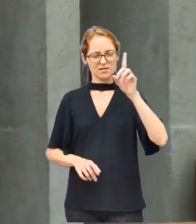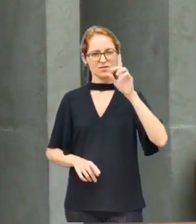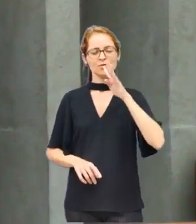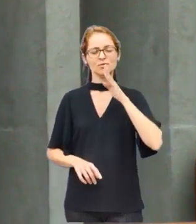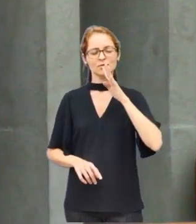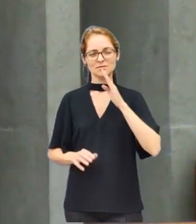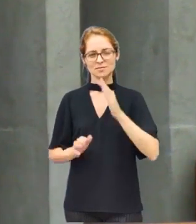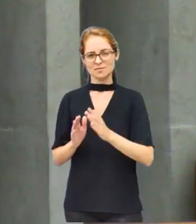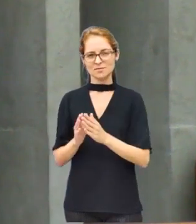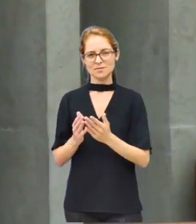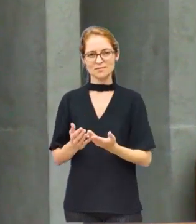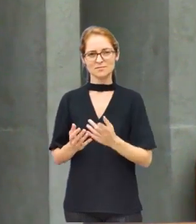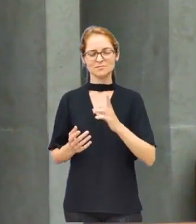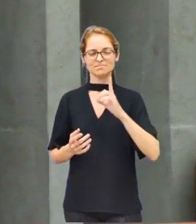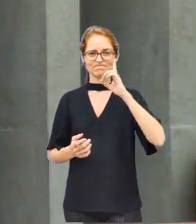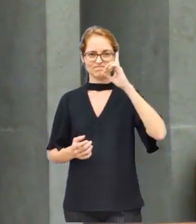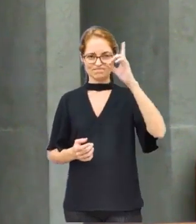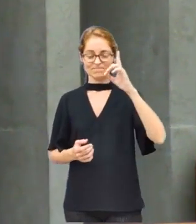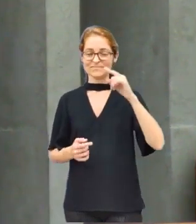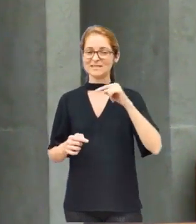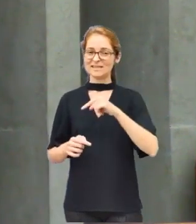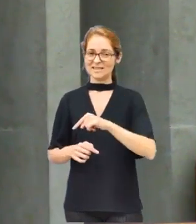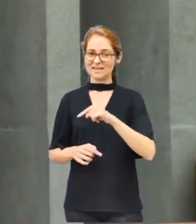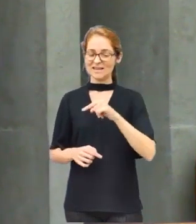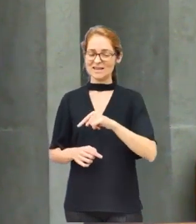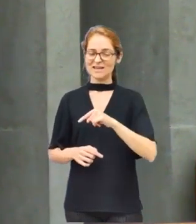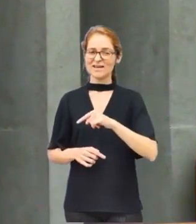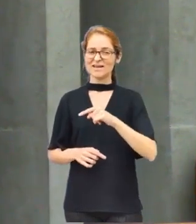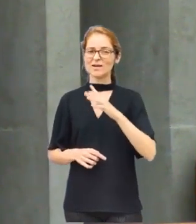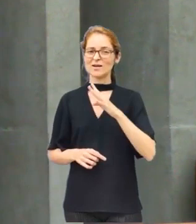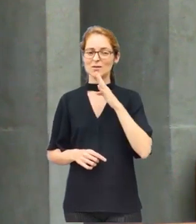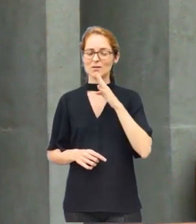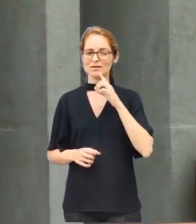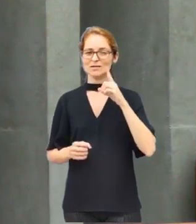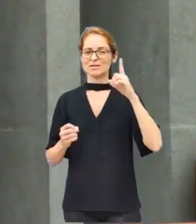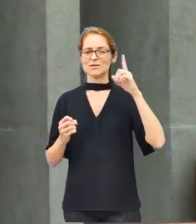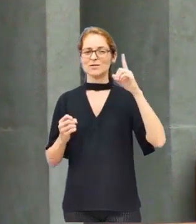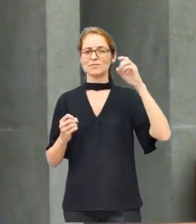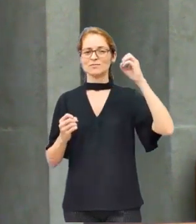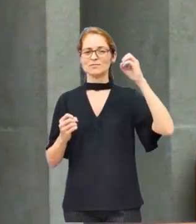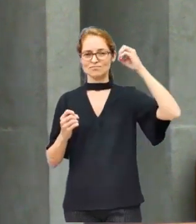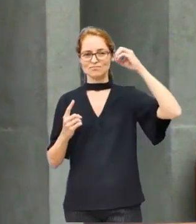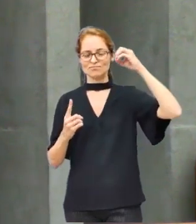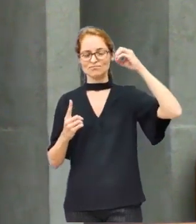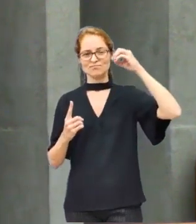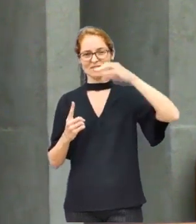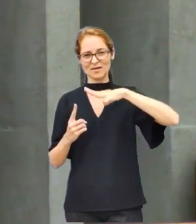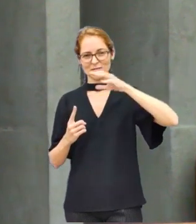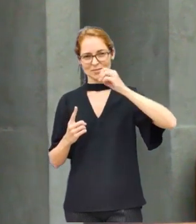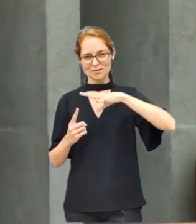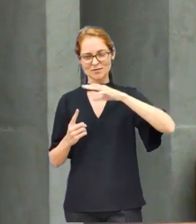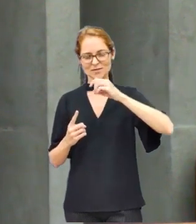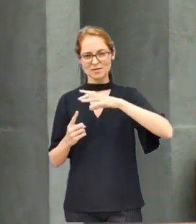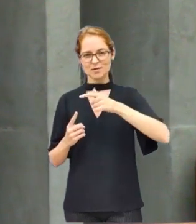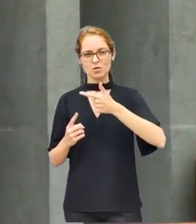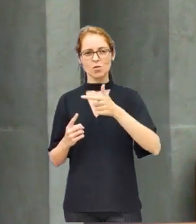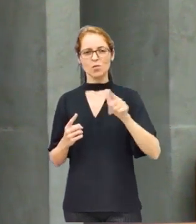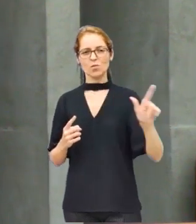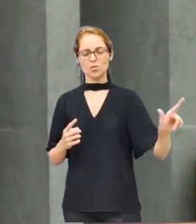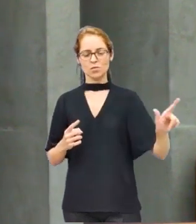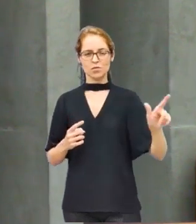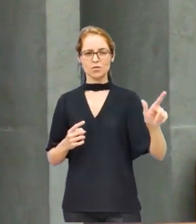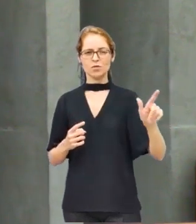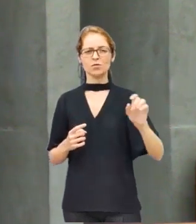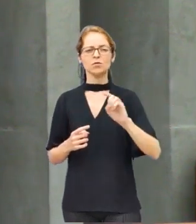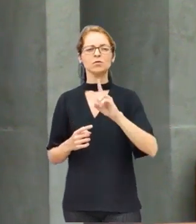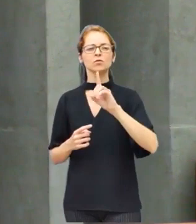de Deus, ele também teve acesso a algumas profecias, principalmente em Isaías e Oséias, também mostrando a respeito disso, de que um